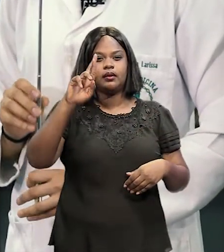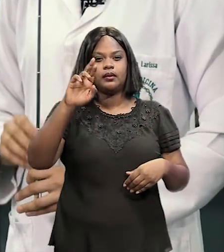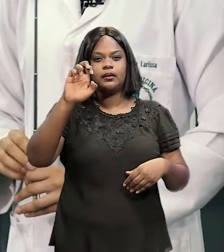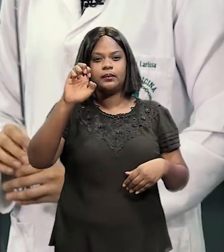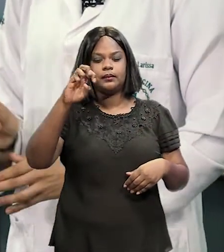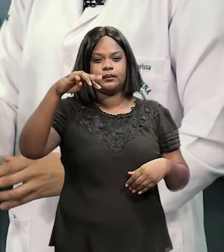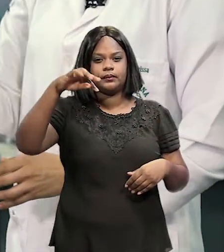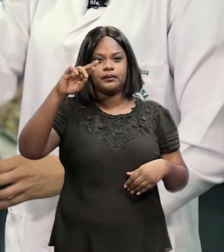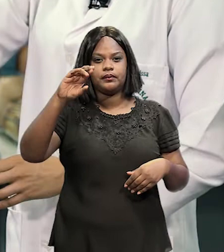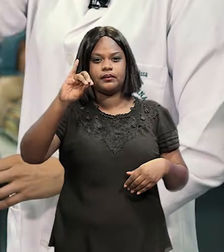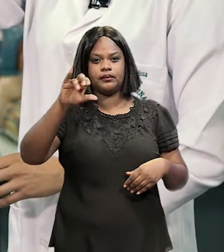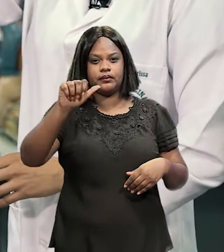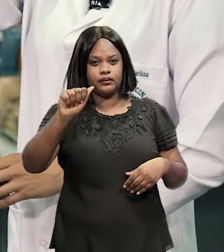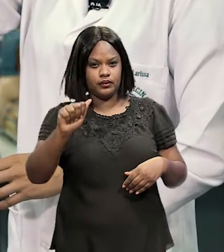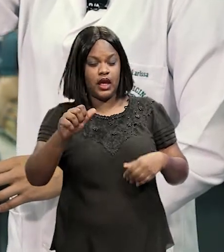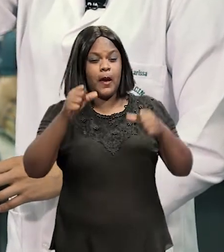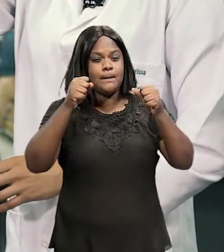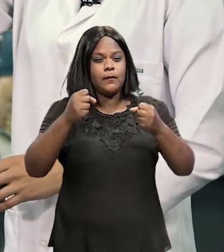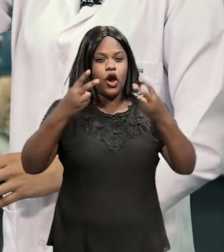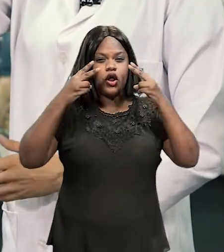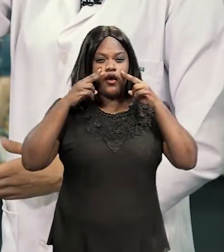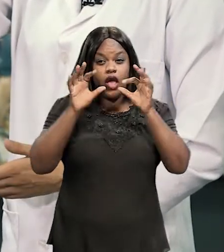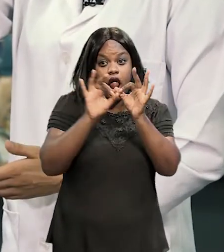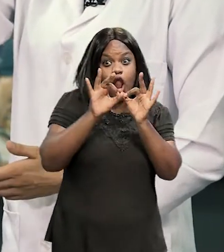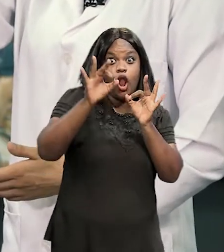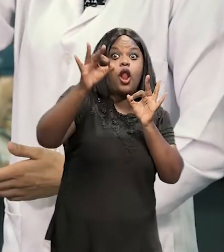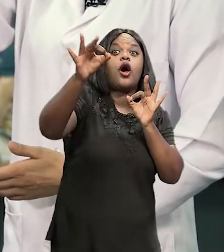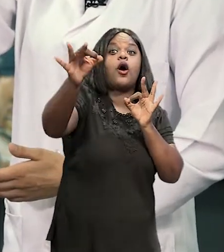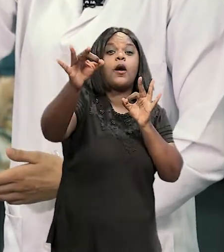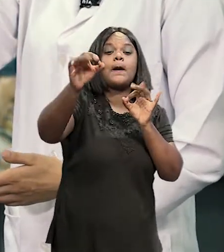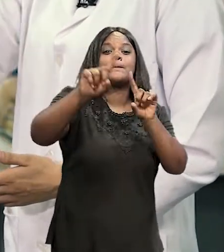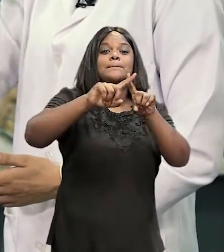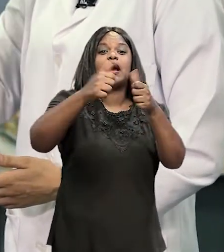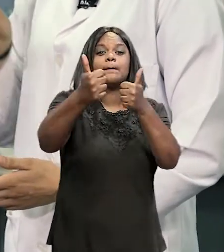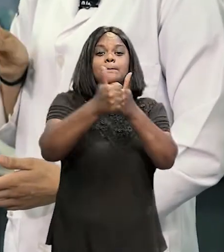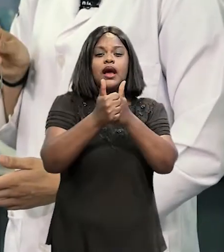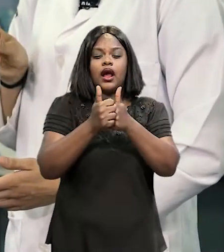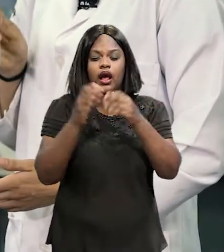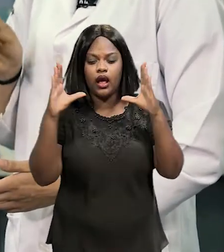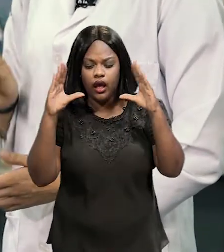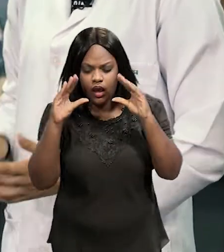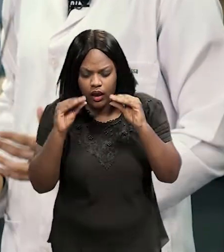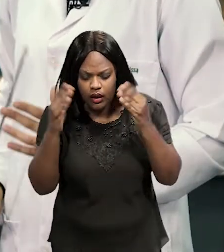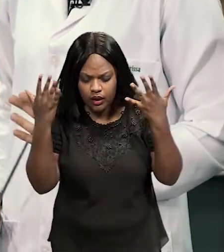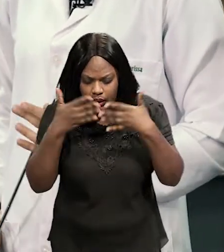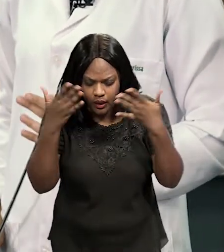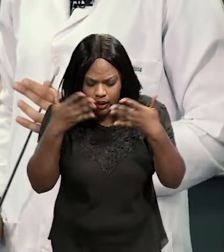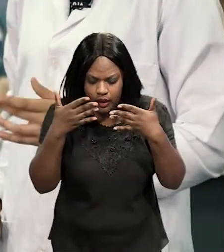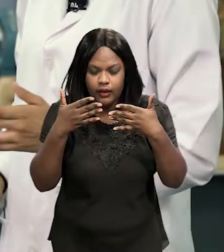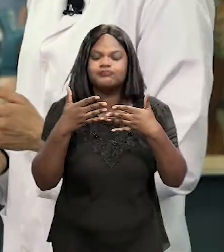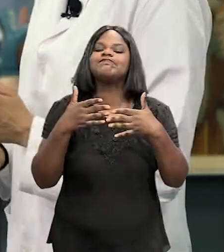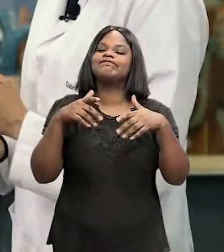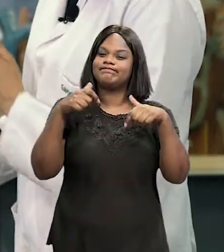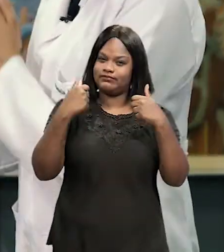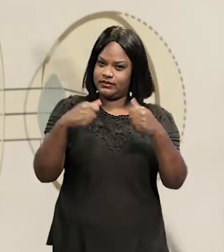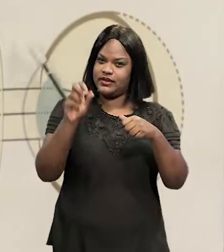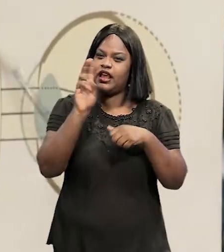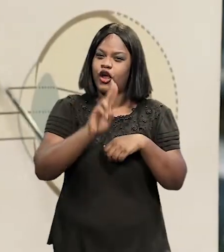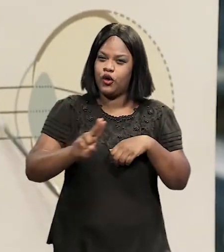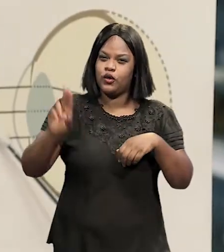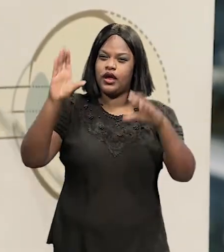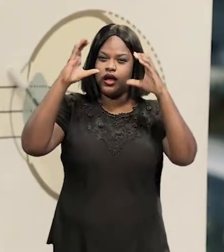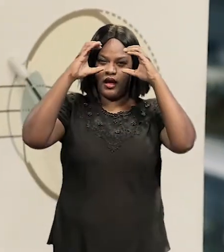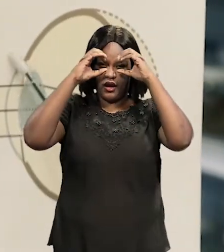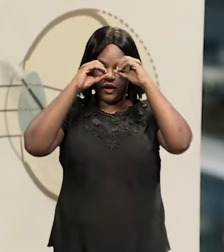é possível enxergar bem as coisas que estão longe e não é possível enxergar bem aquilo que está mais perto. E isso pode ser corrigido com o uso de